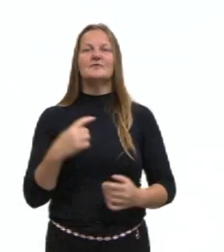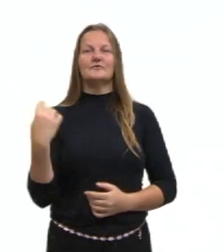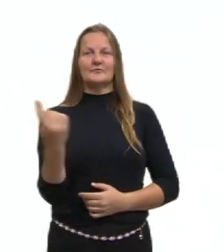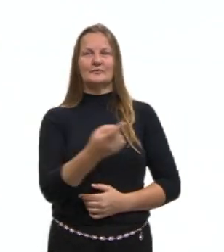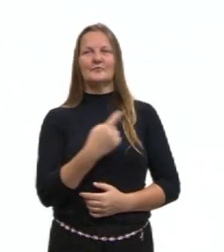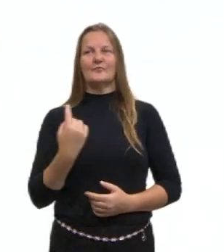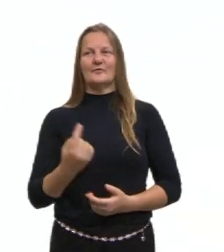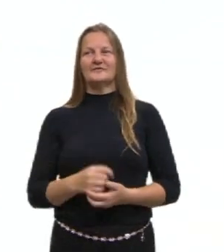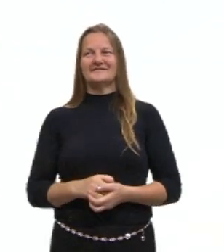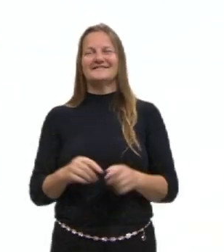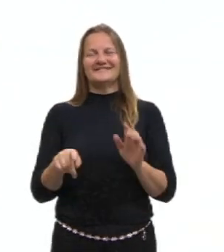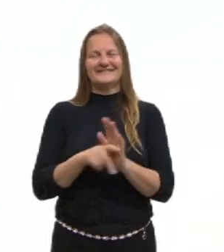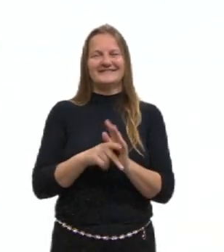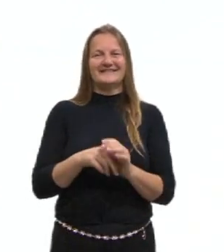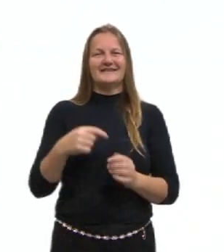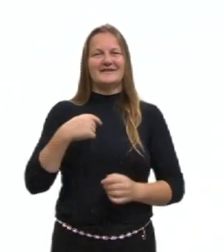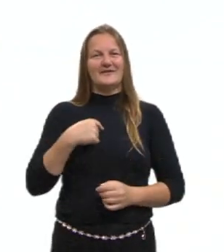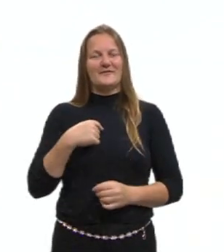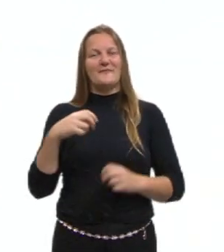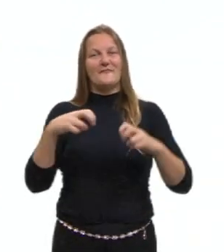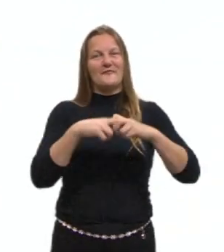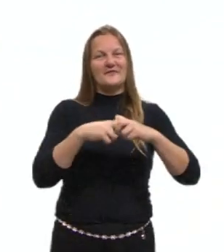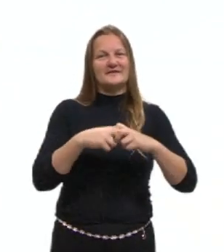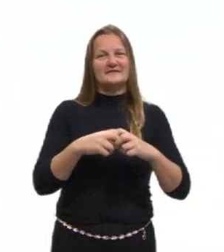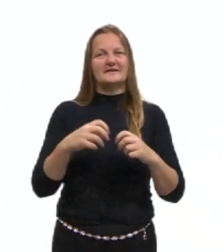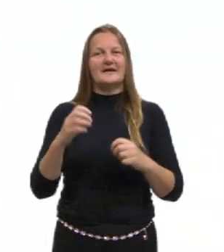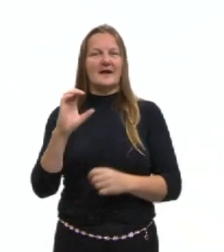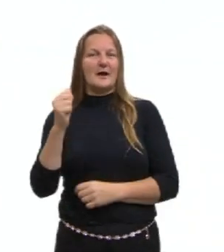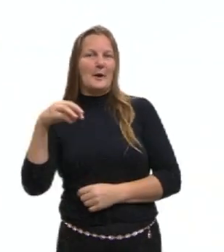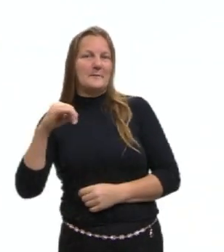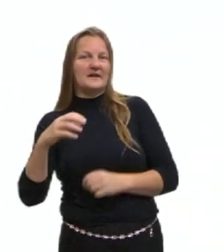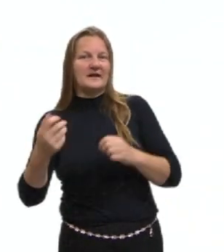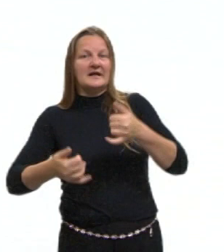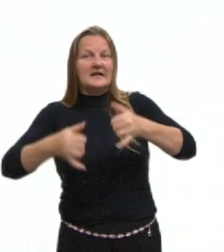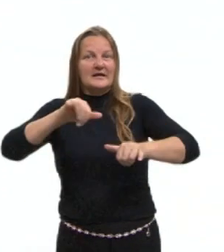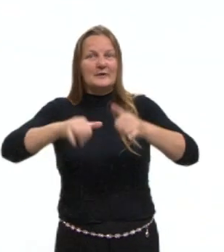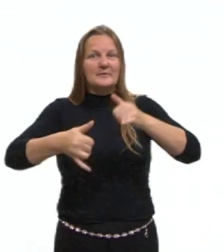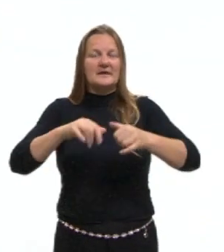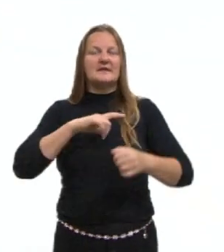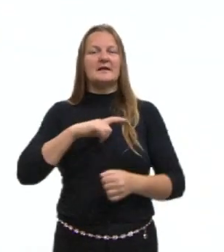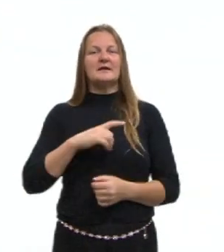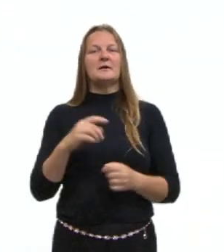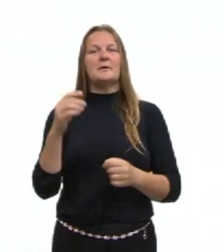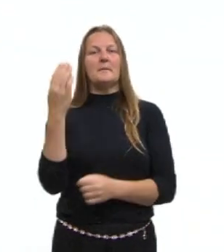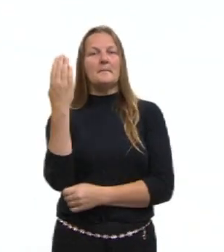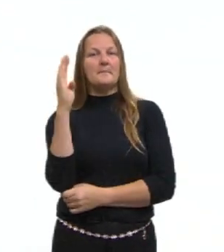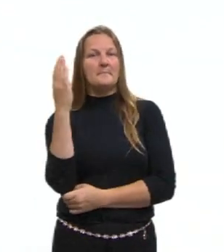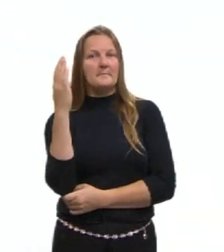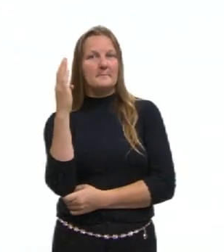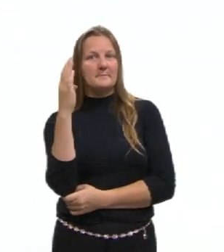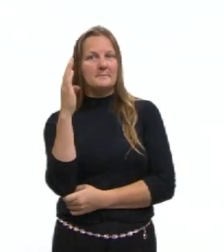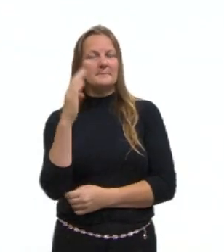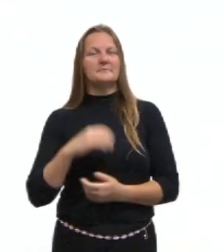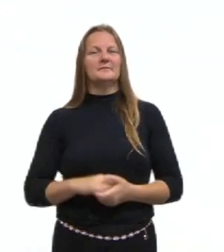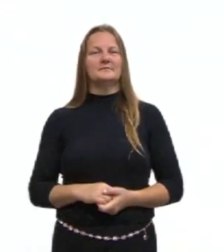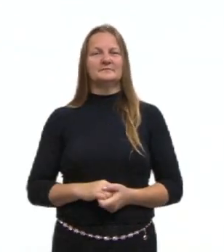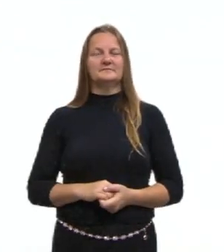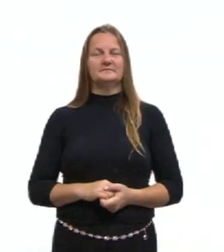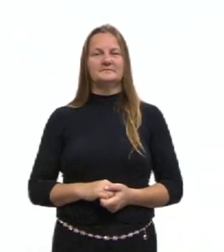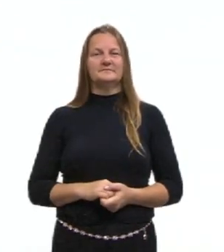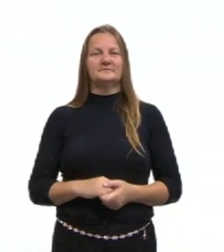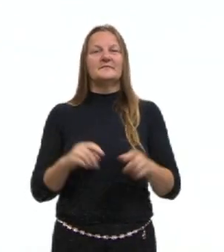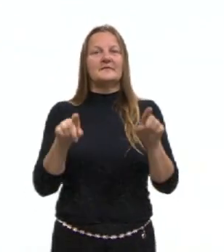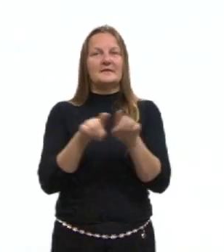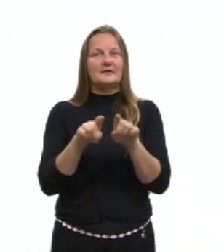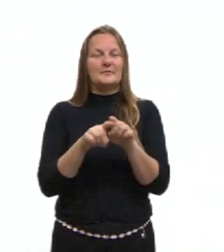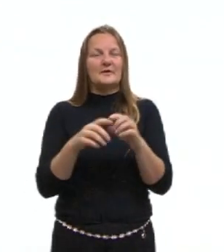né? Inclusive, eu de física, a professora Camila de química, mas a gente também tem uma terceira, que é a biologia,